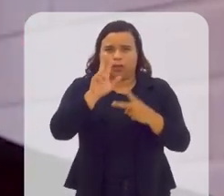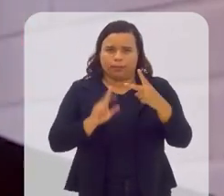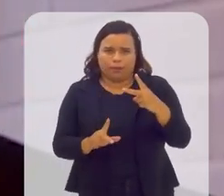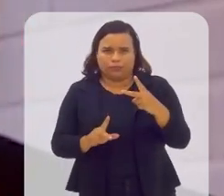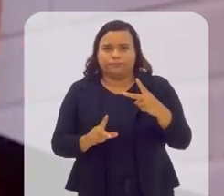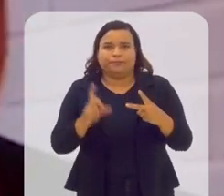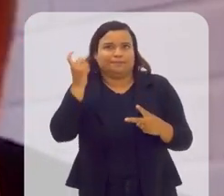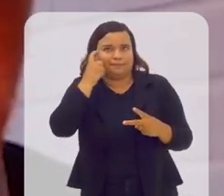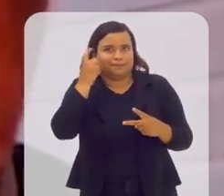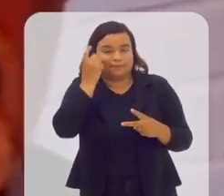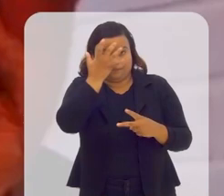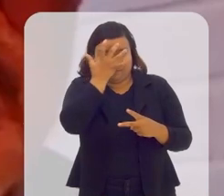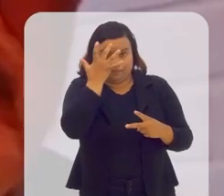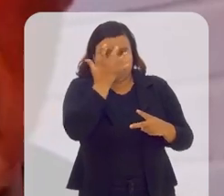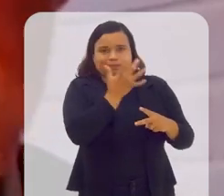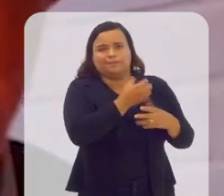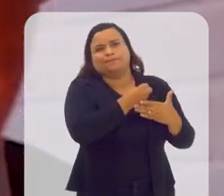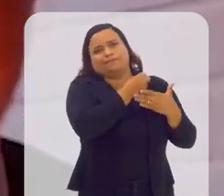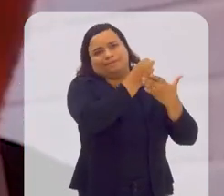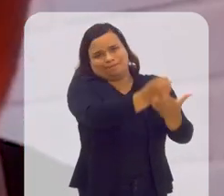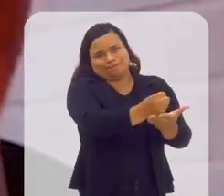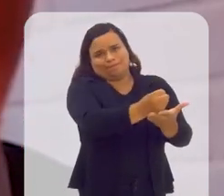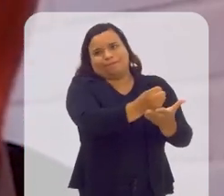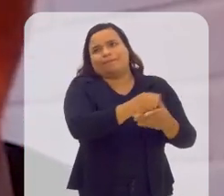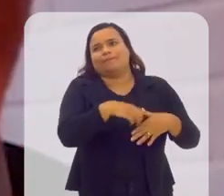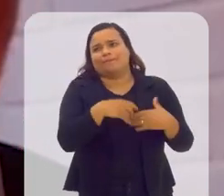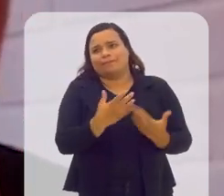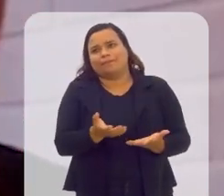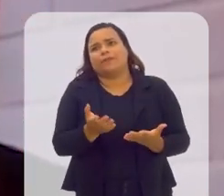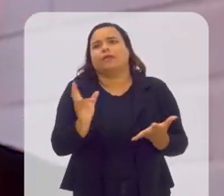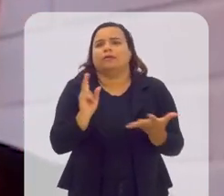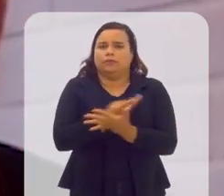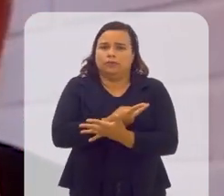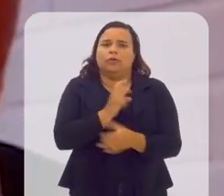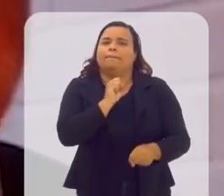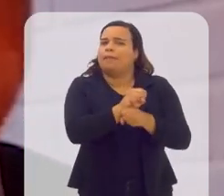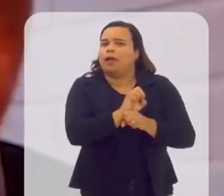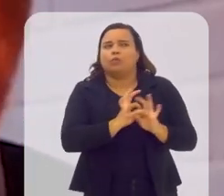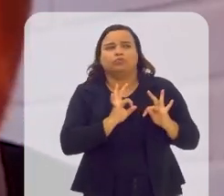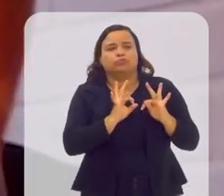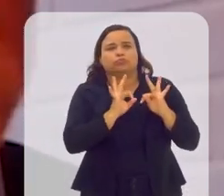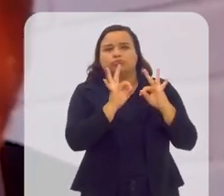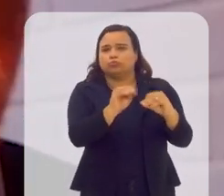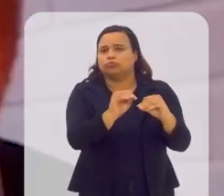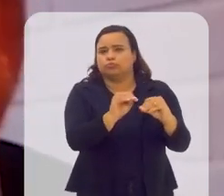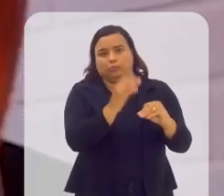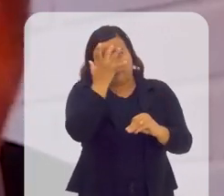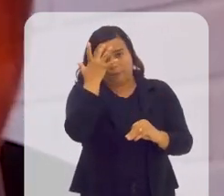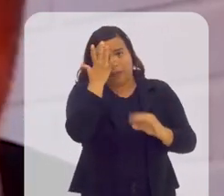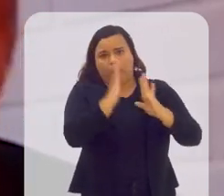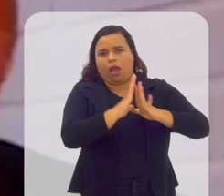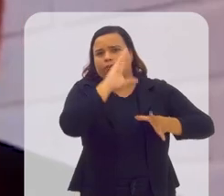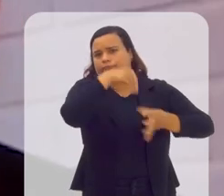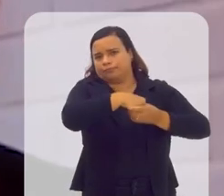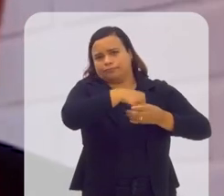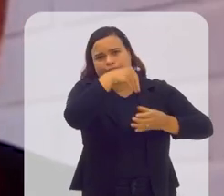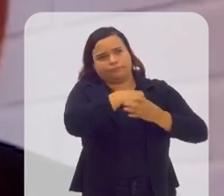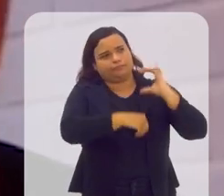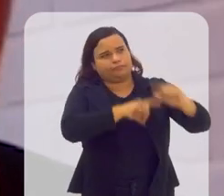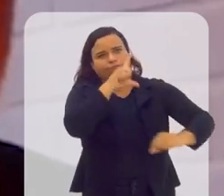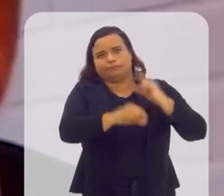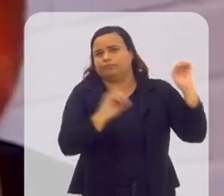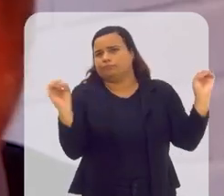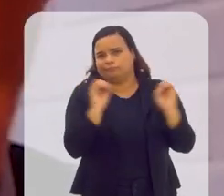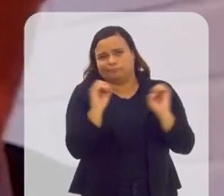considerando passageiro e cargas. Passageiros, infelizmente, como houve aquela paralisação geral, as pessoas não saíam de casa,